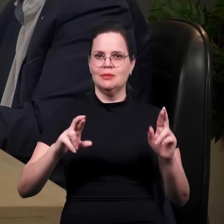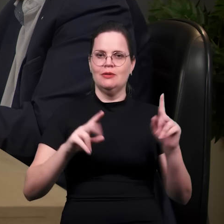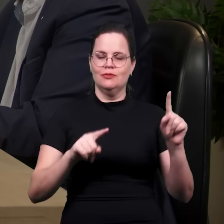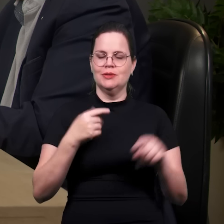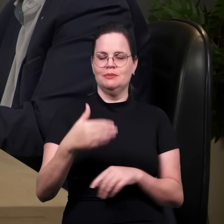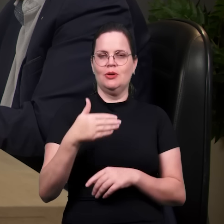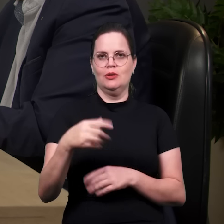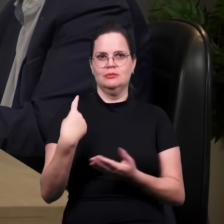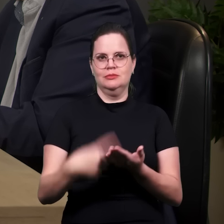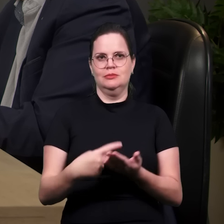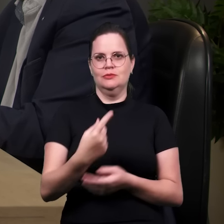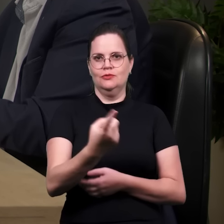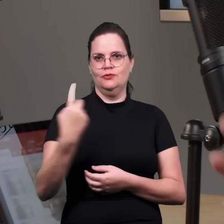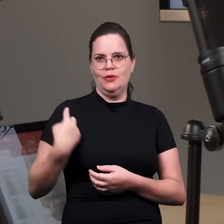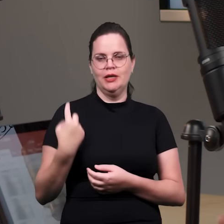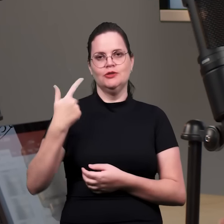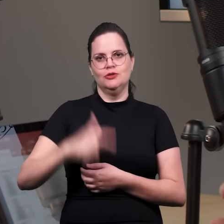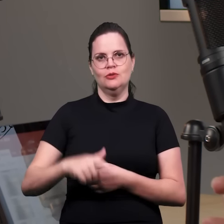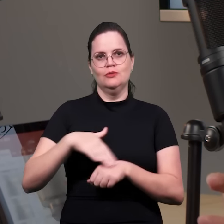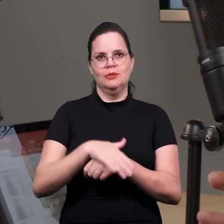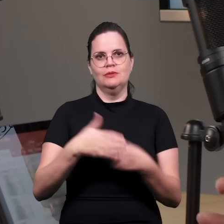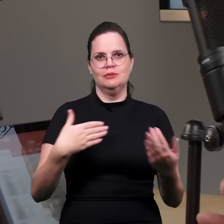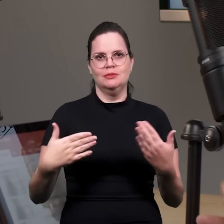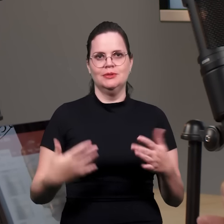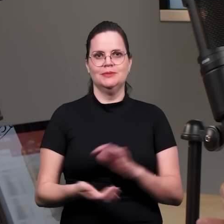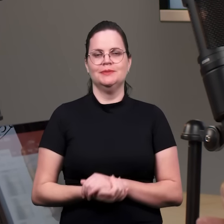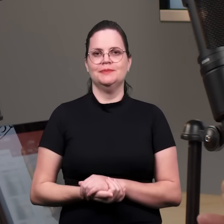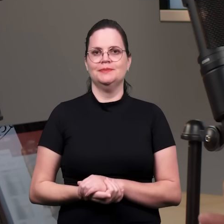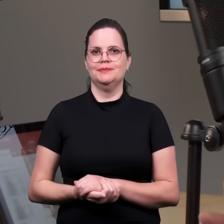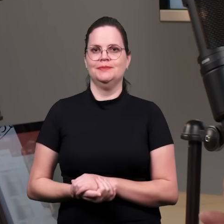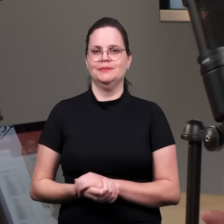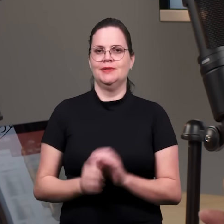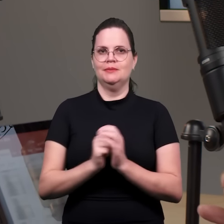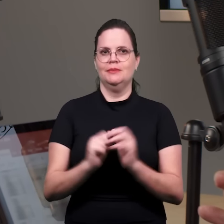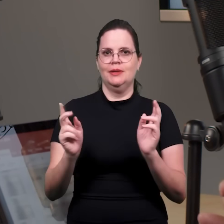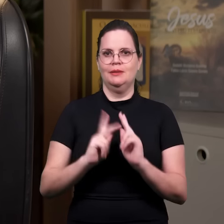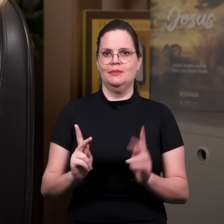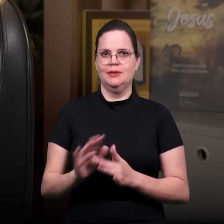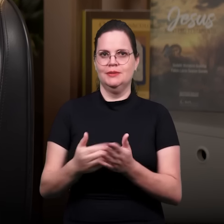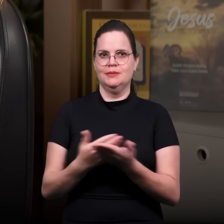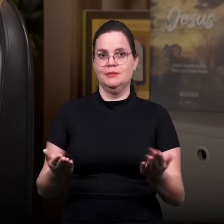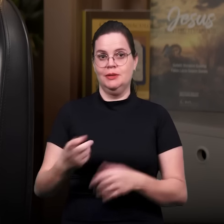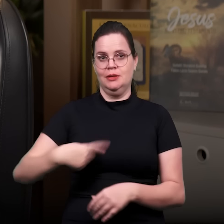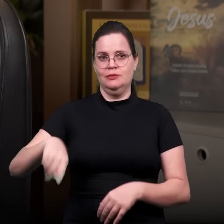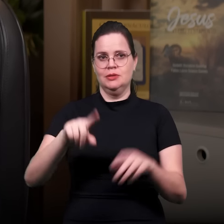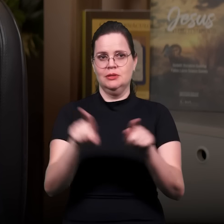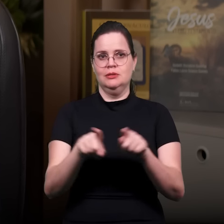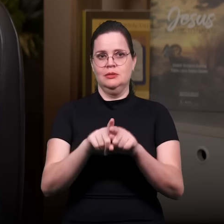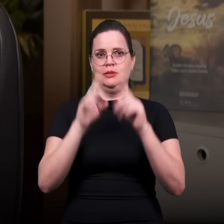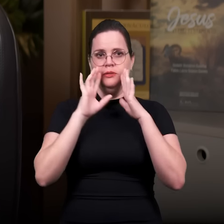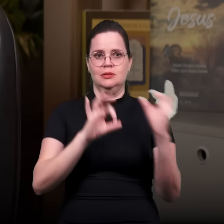aí com outras participações, Amém, né, amém. nesse programa. Paz do Paz do Senhor. Senhor. A você também que está